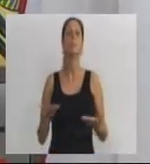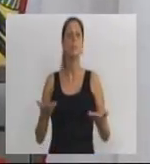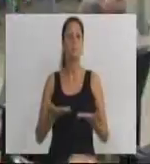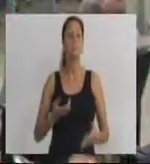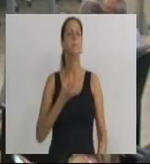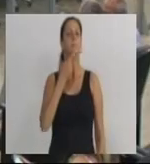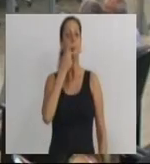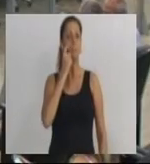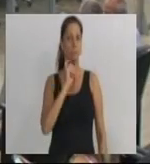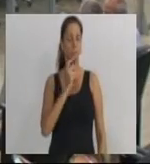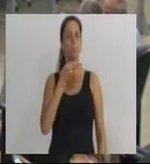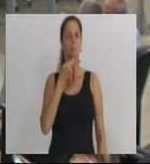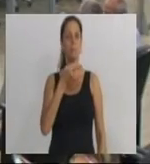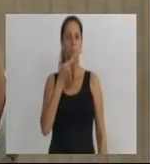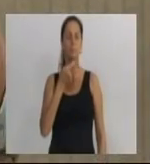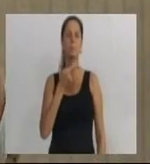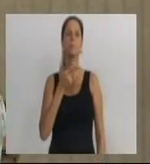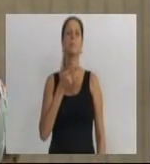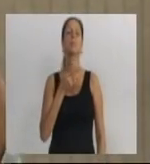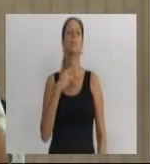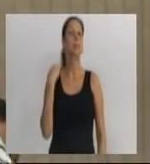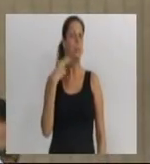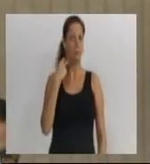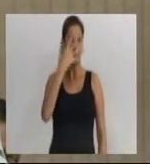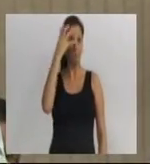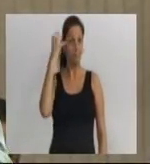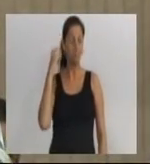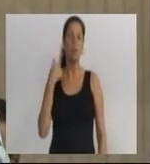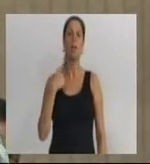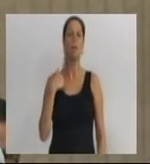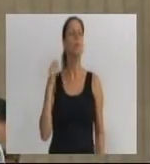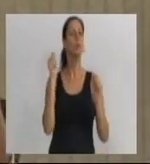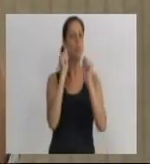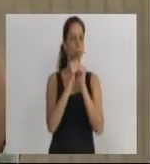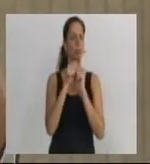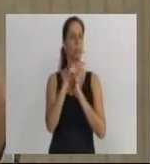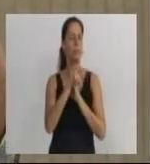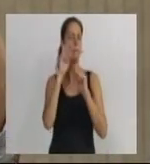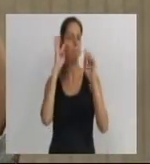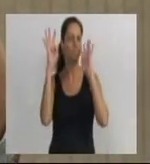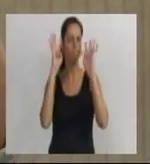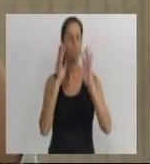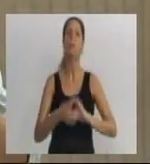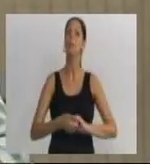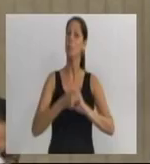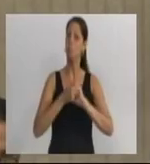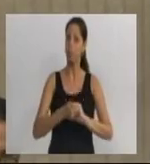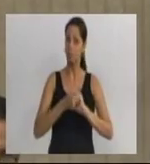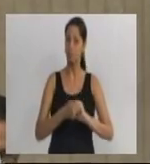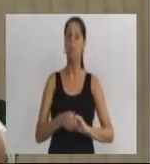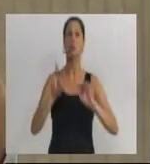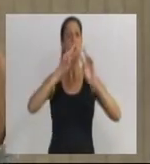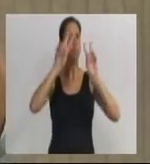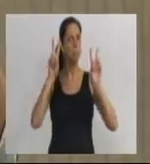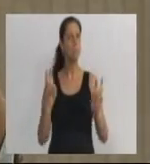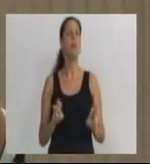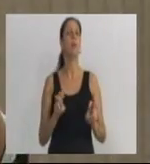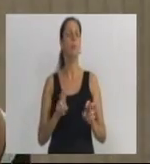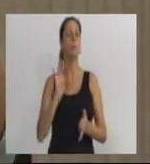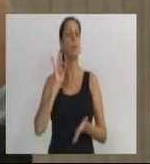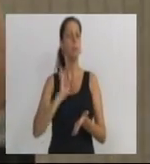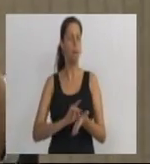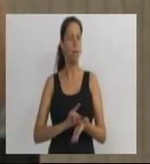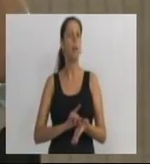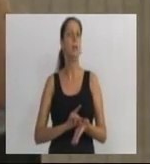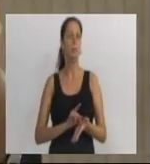o vereador Fábio Fidler. Vereador Ivan, eu quero, acompanhando o seu raciocínio aqui, lhe parabenizar pela colocação que faz em relação